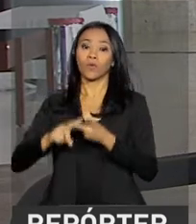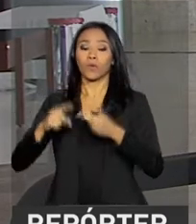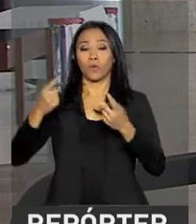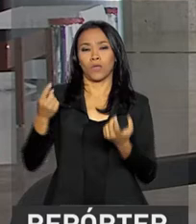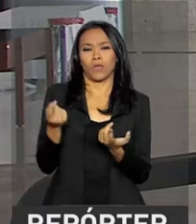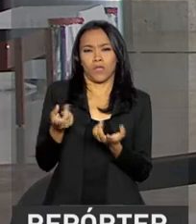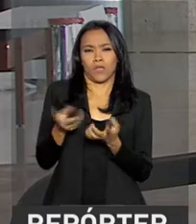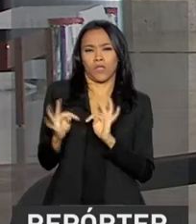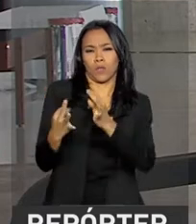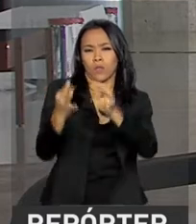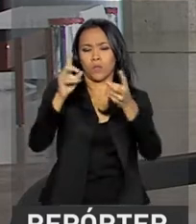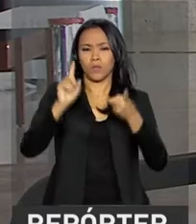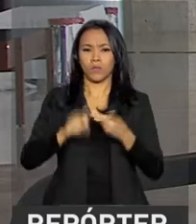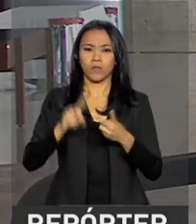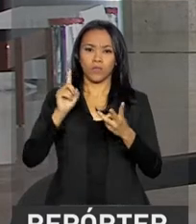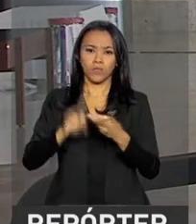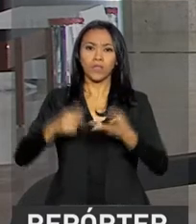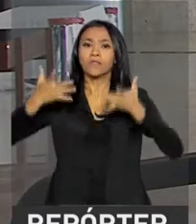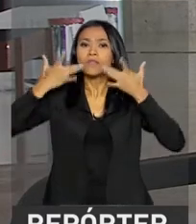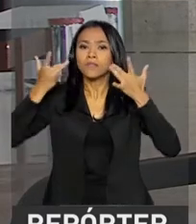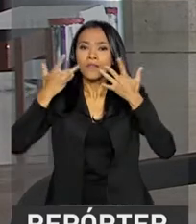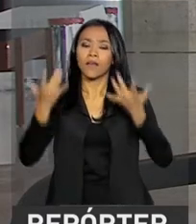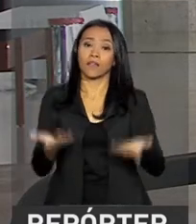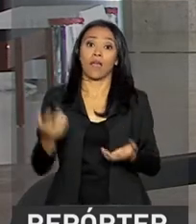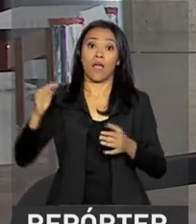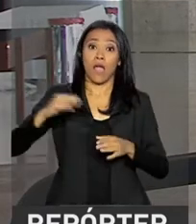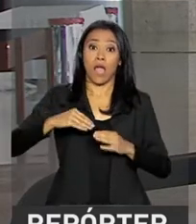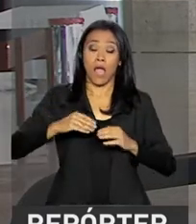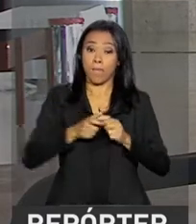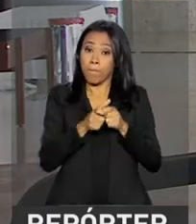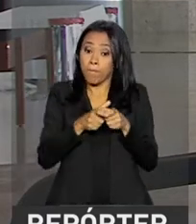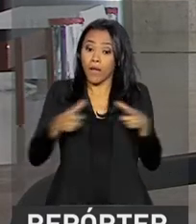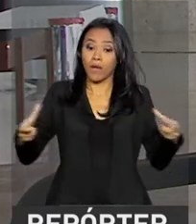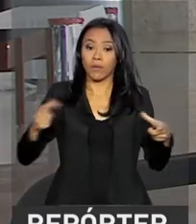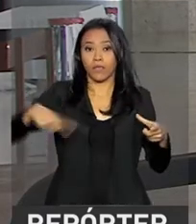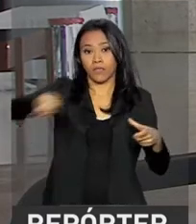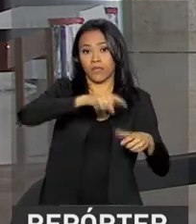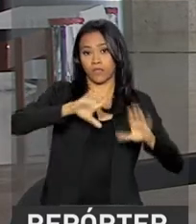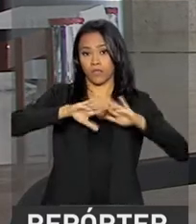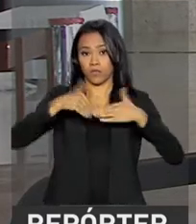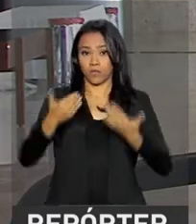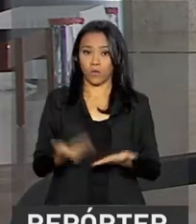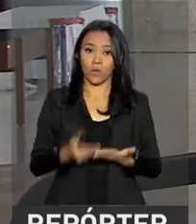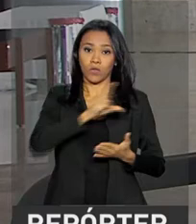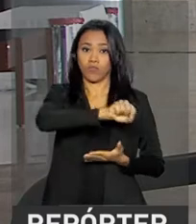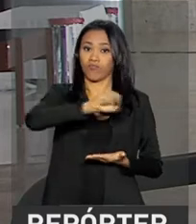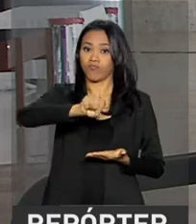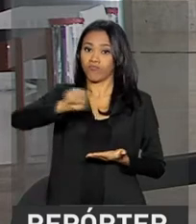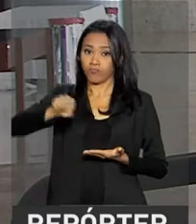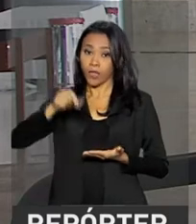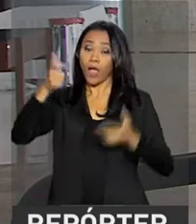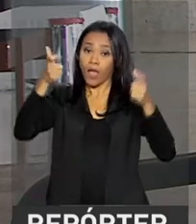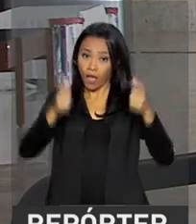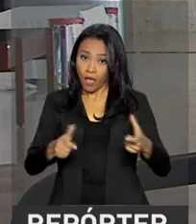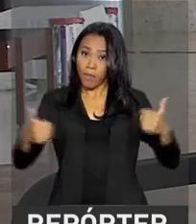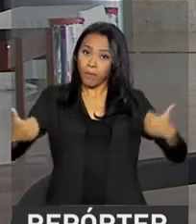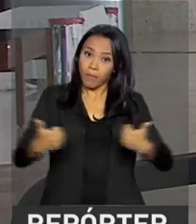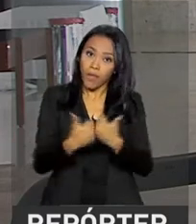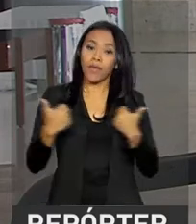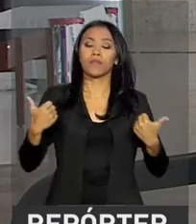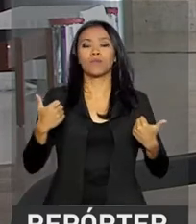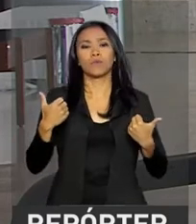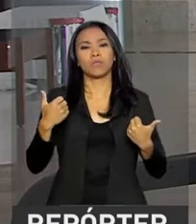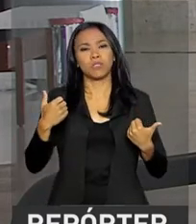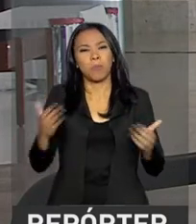artes por exemplo a maioria dessas escolas selecionadas está em regiões de alto e médio índice